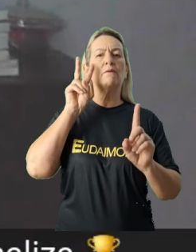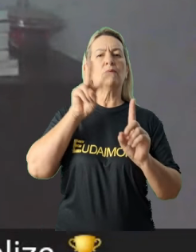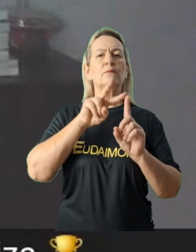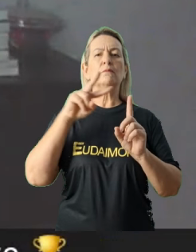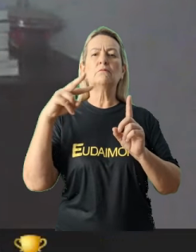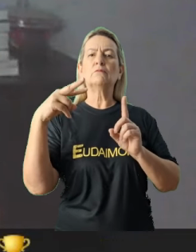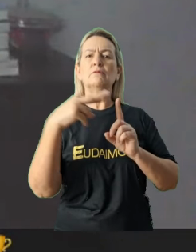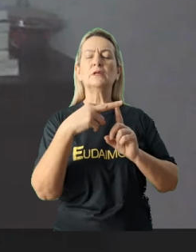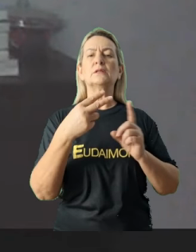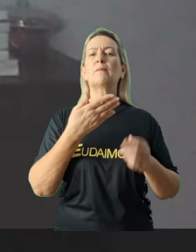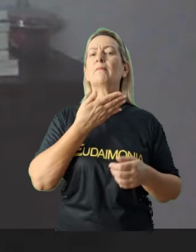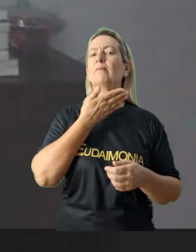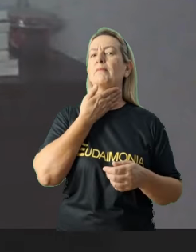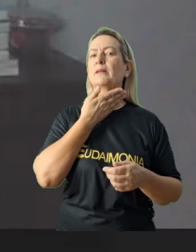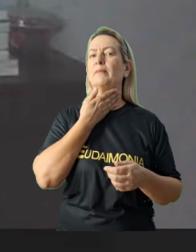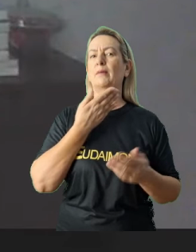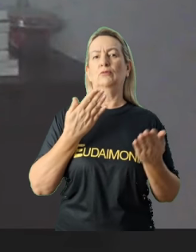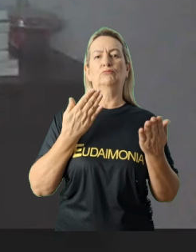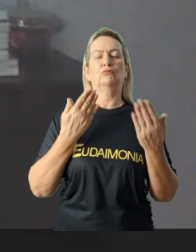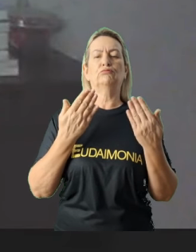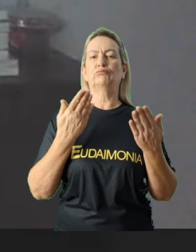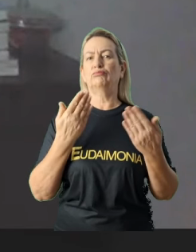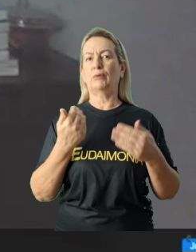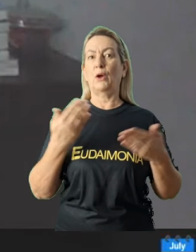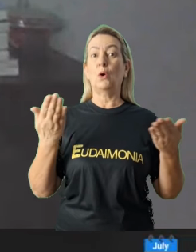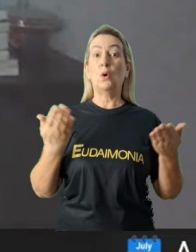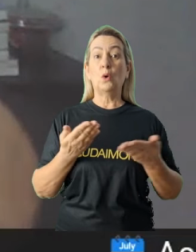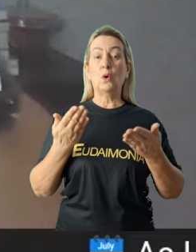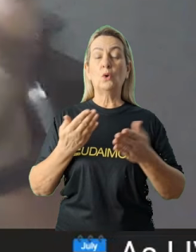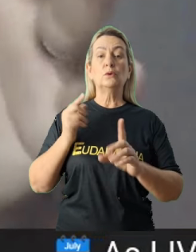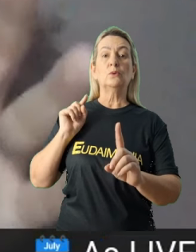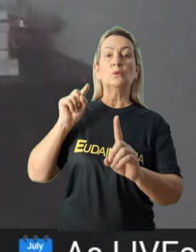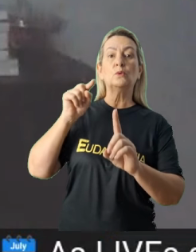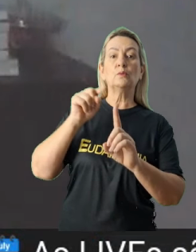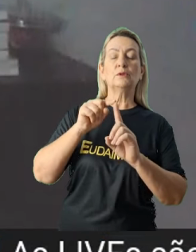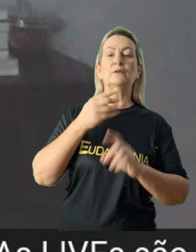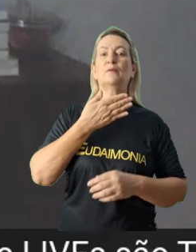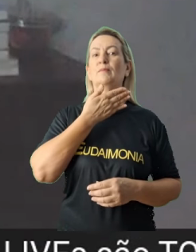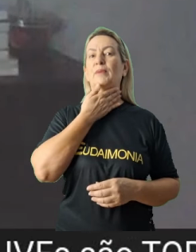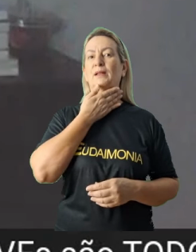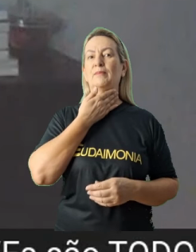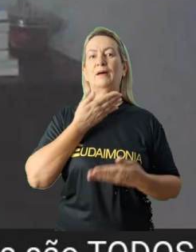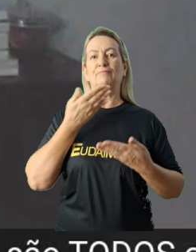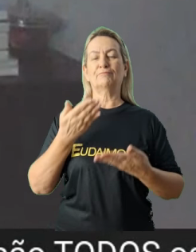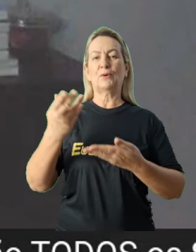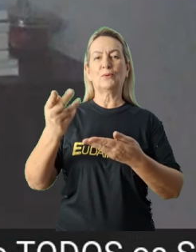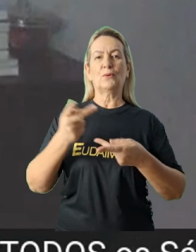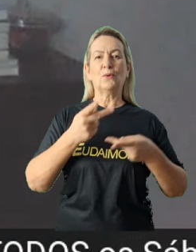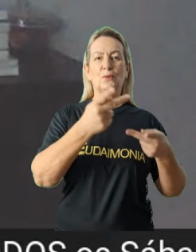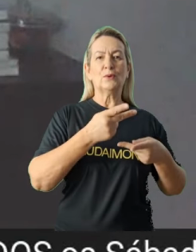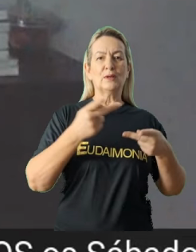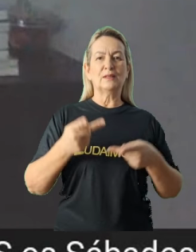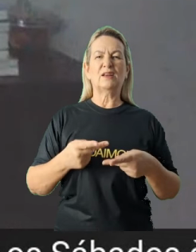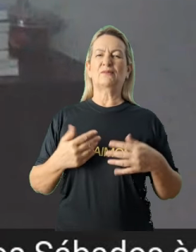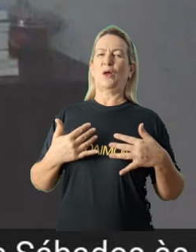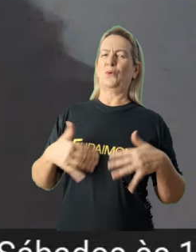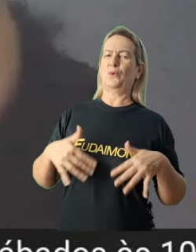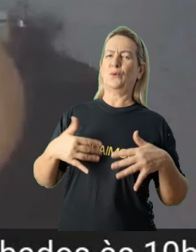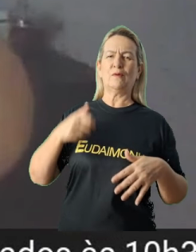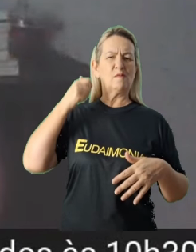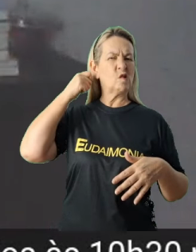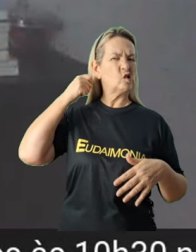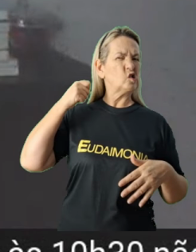de vista, vai participar com a gente, vamos bater um papo. Hoje a ideia é fazer um bate-papo com estes convidados, tá? Ah, é debate? Vai